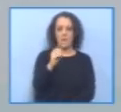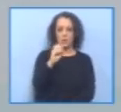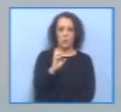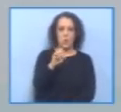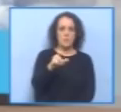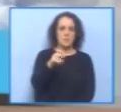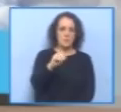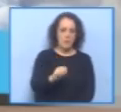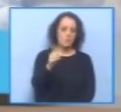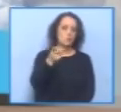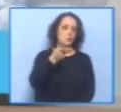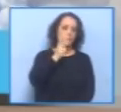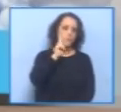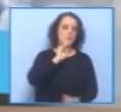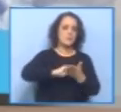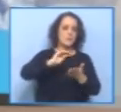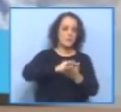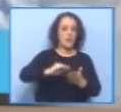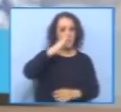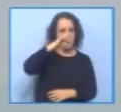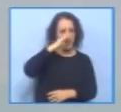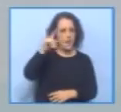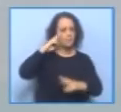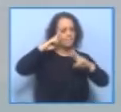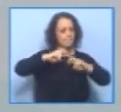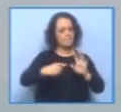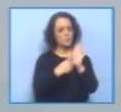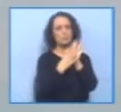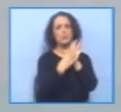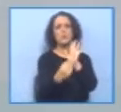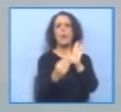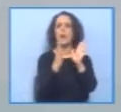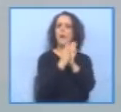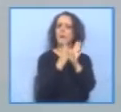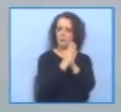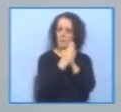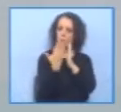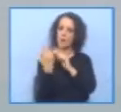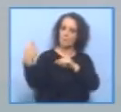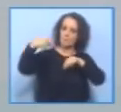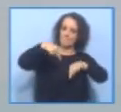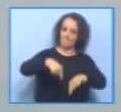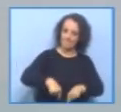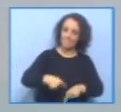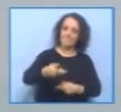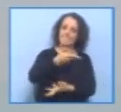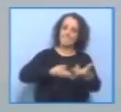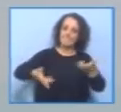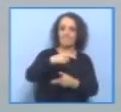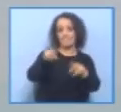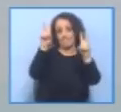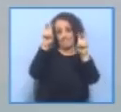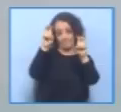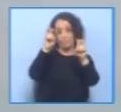Secretariado da Catequese de Viana do Castelo, investigou este modelo de catequese e está hoje connosco para nos falar sobre a